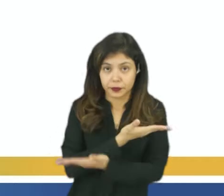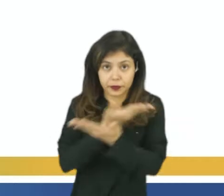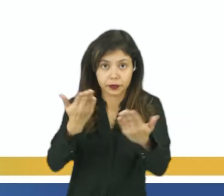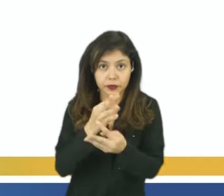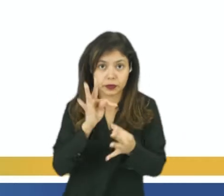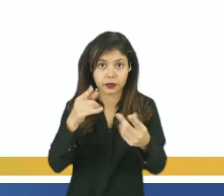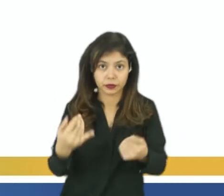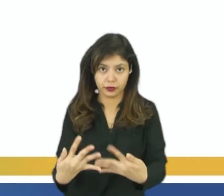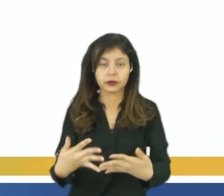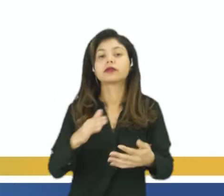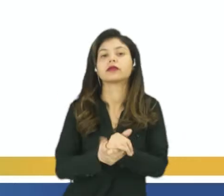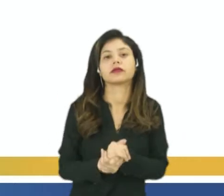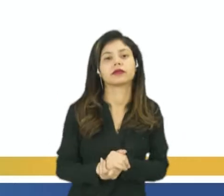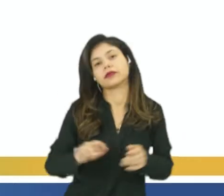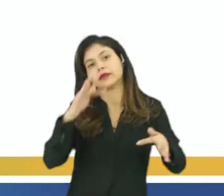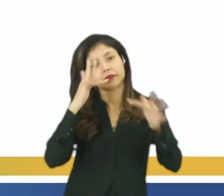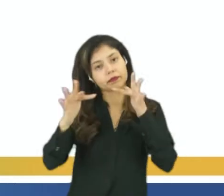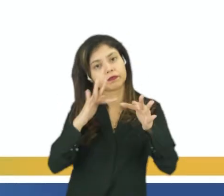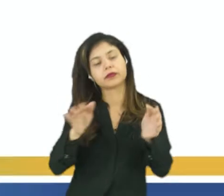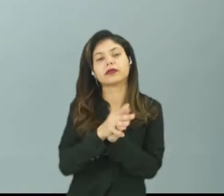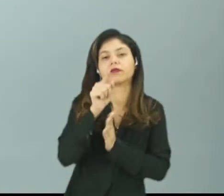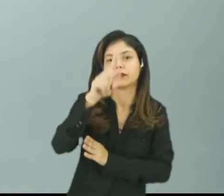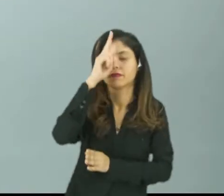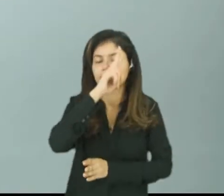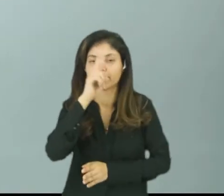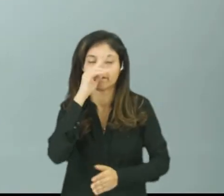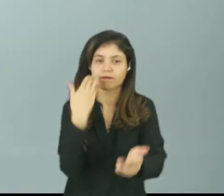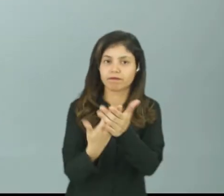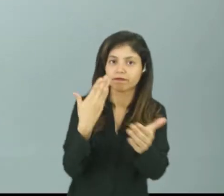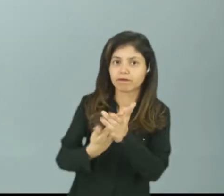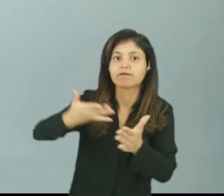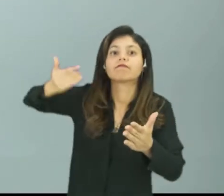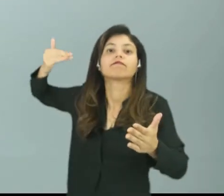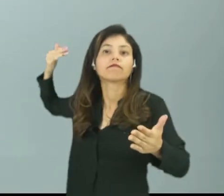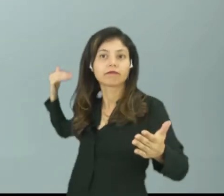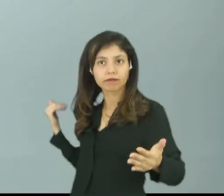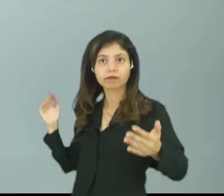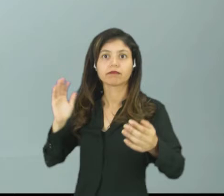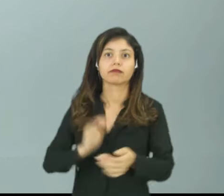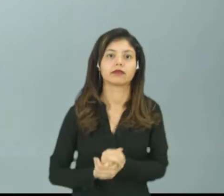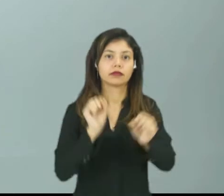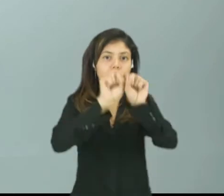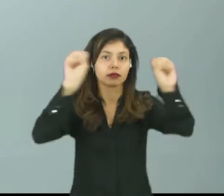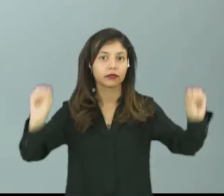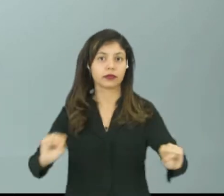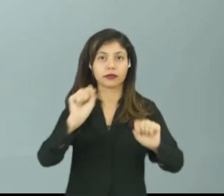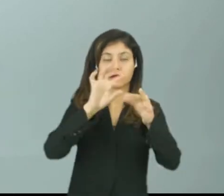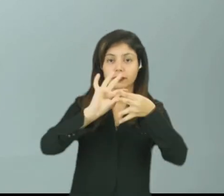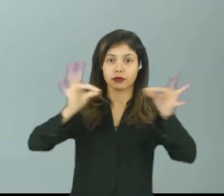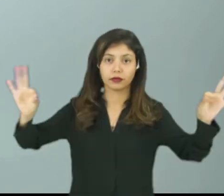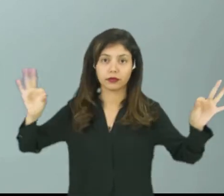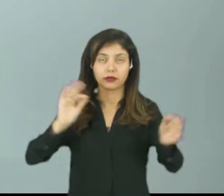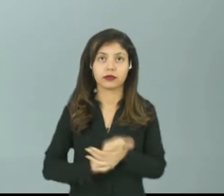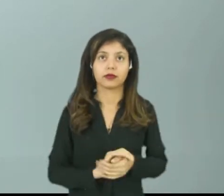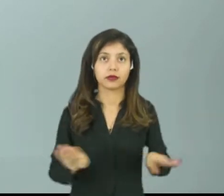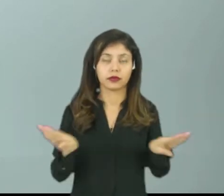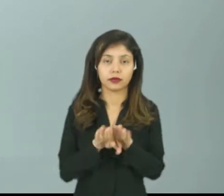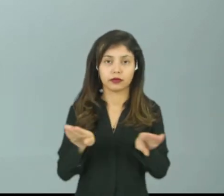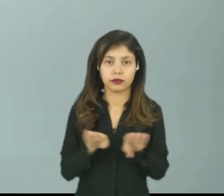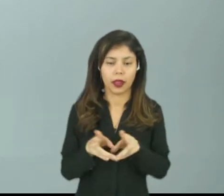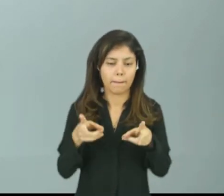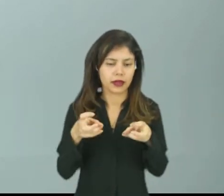situação dessa lá em física, você vai relembrar dessa aula de matemática sobre sistemas lineares e aí você